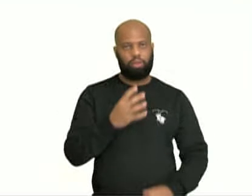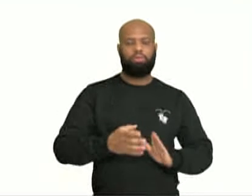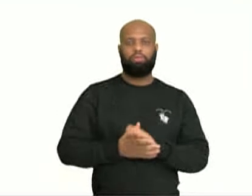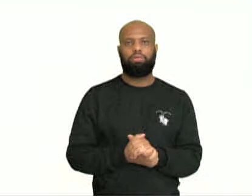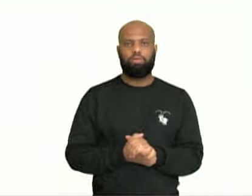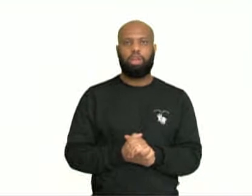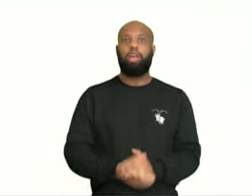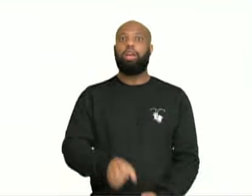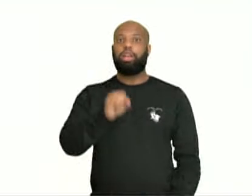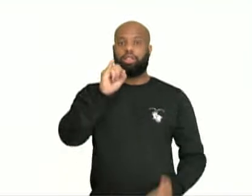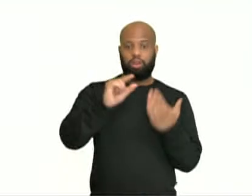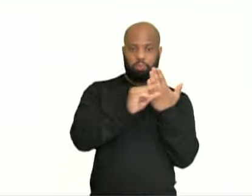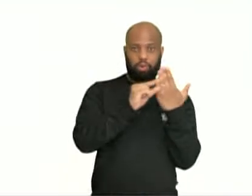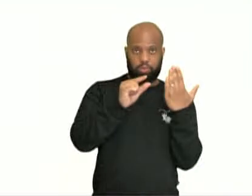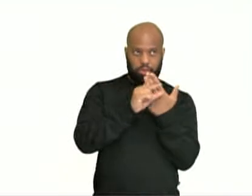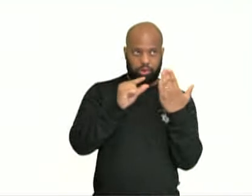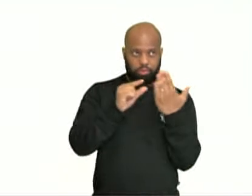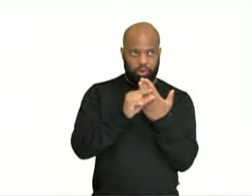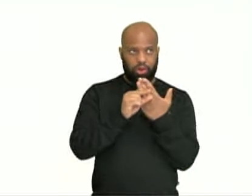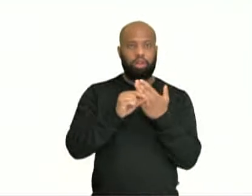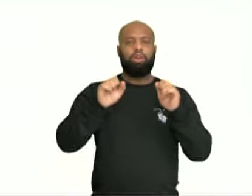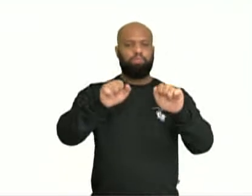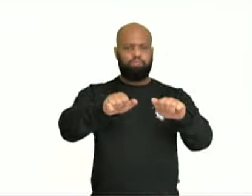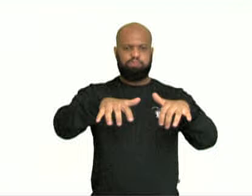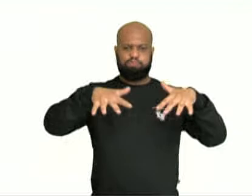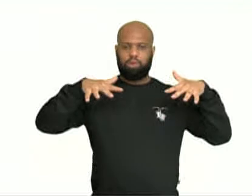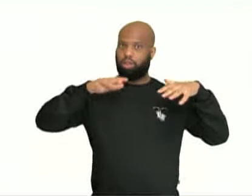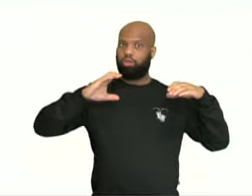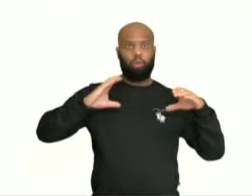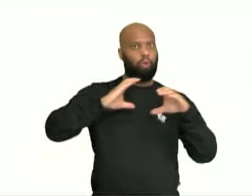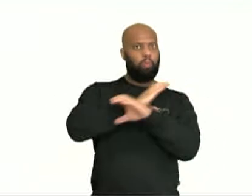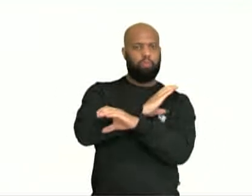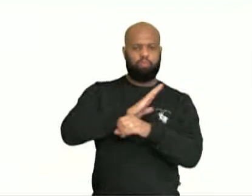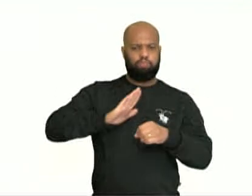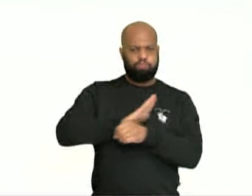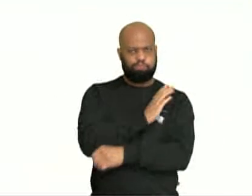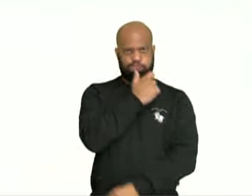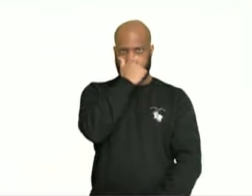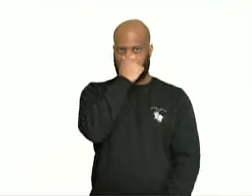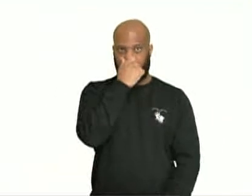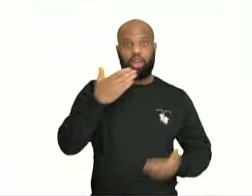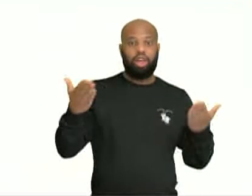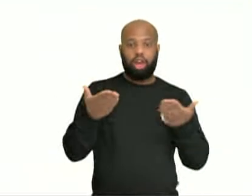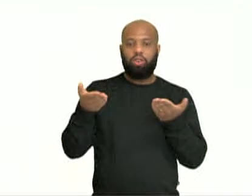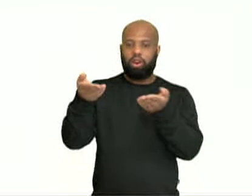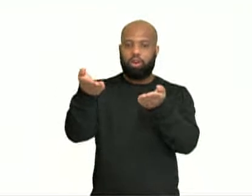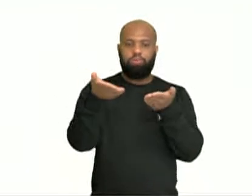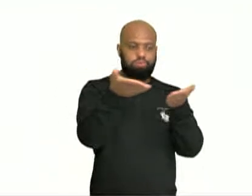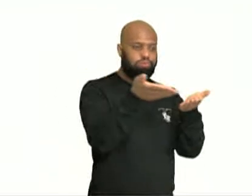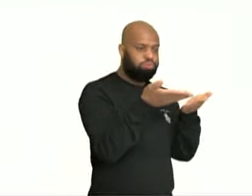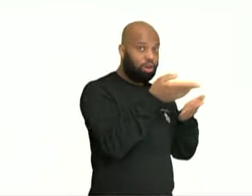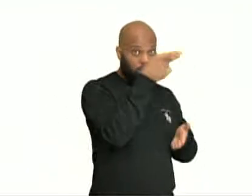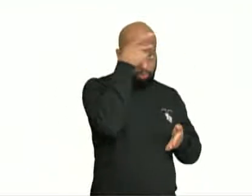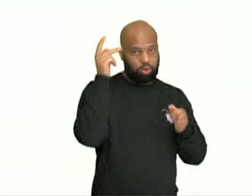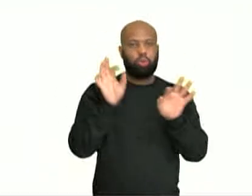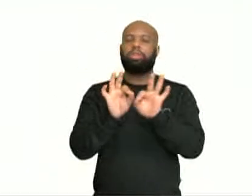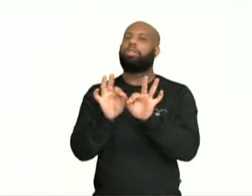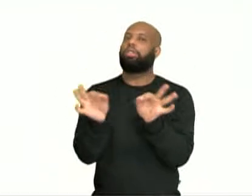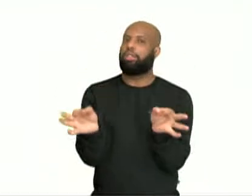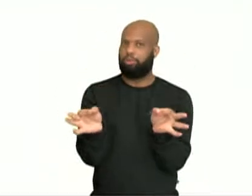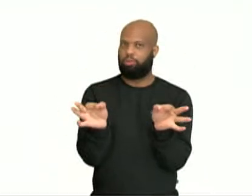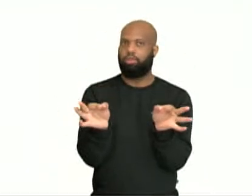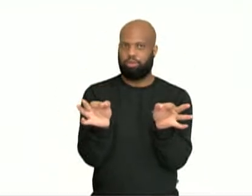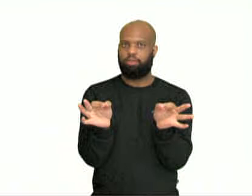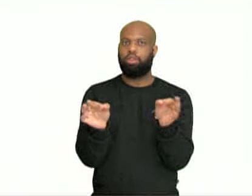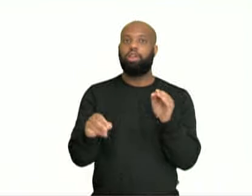Se o escritor já lota auditórios por onde passa, agora ele pretende convidar o povo simples do Brasil